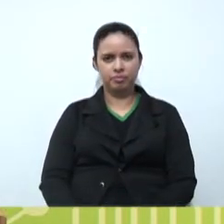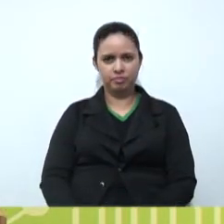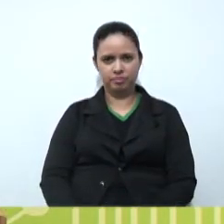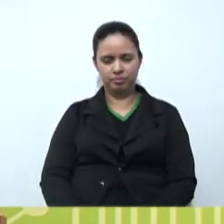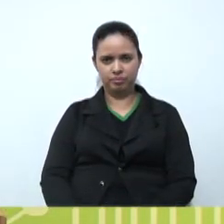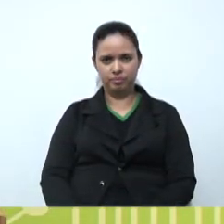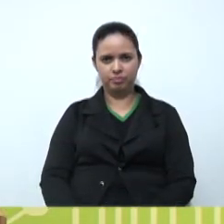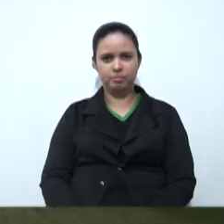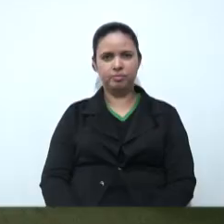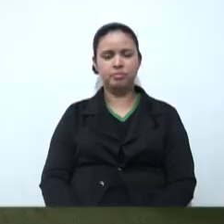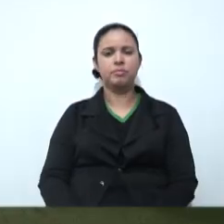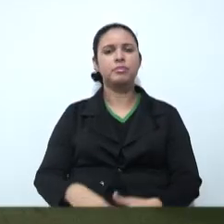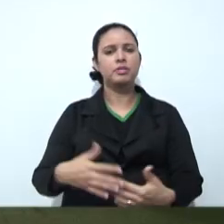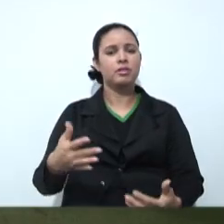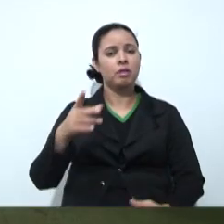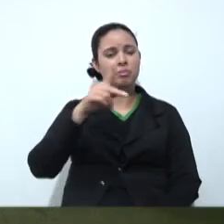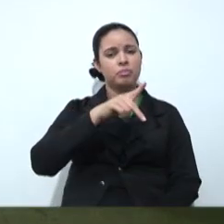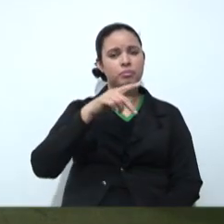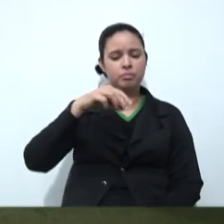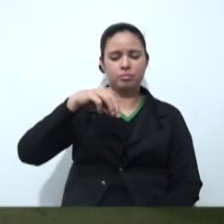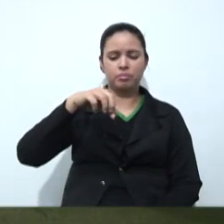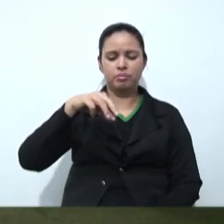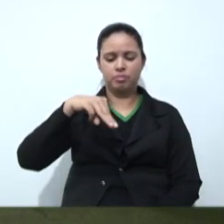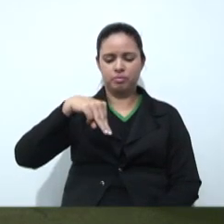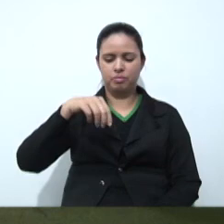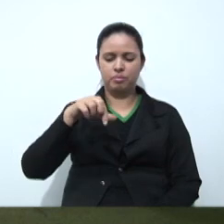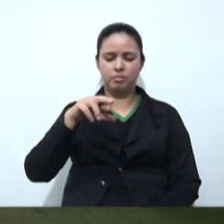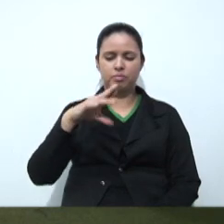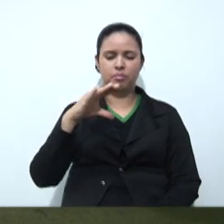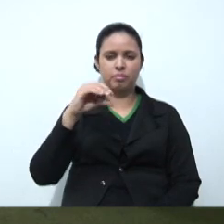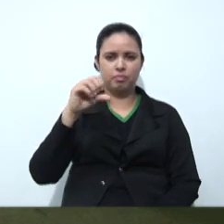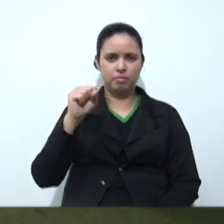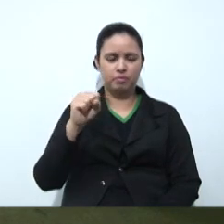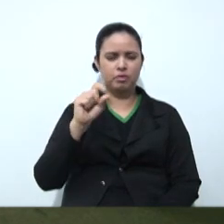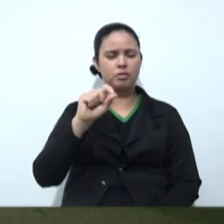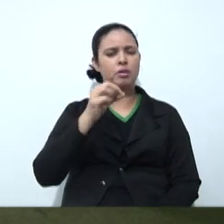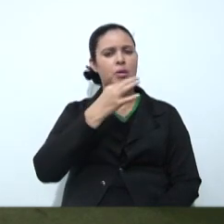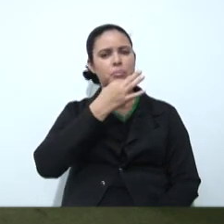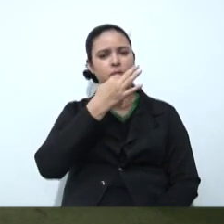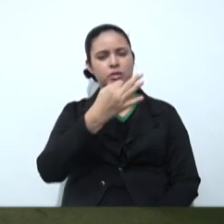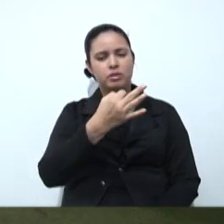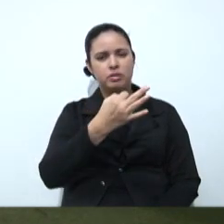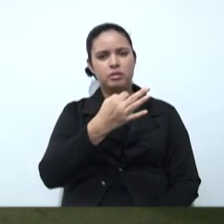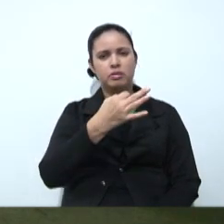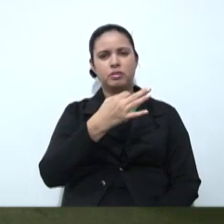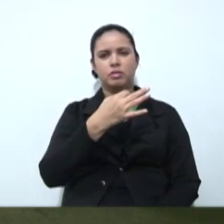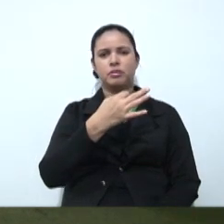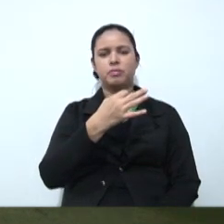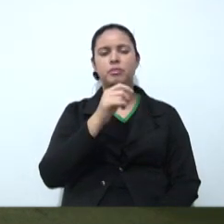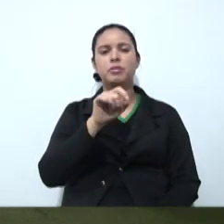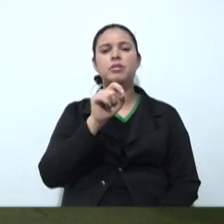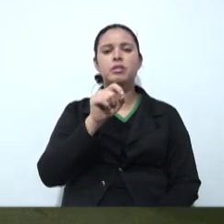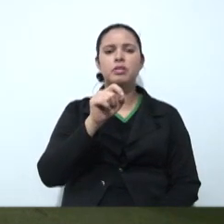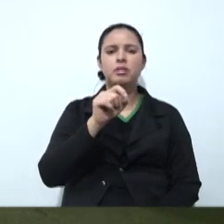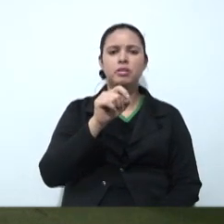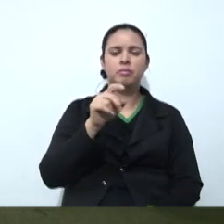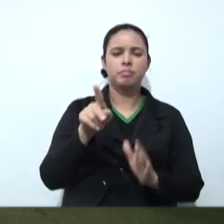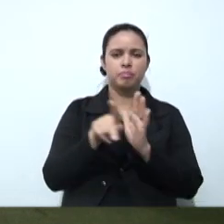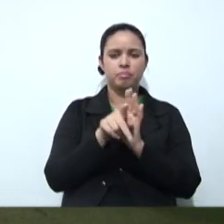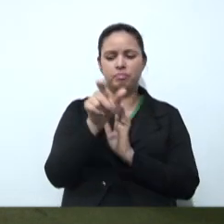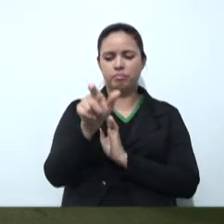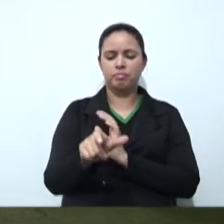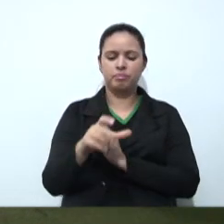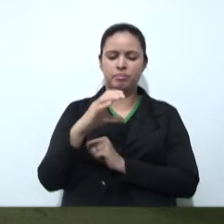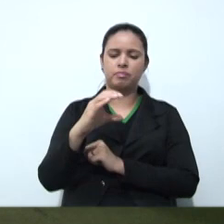a CIPA, professor? Aquela situação que nós acabamos de tratar aqui, que o cipeiro, ele na verdade ele tem que estar junto dos demais trabalhadores,